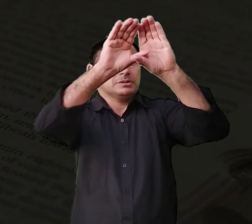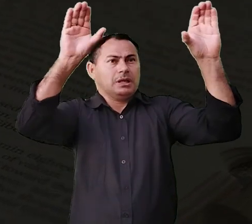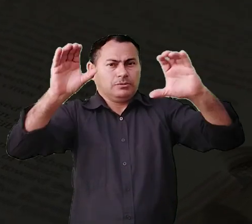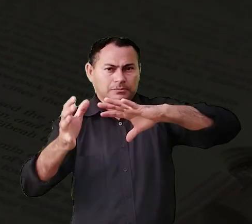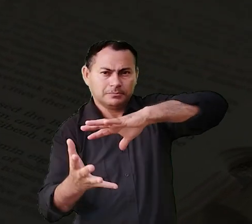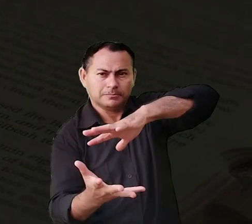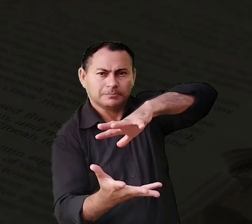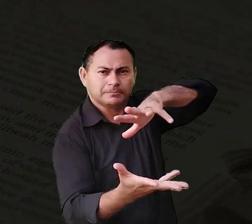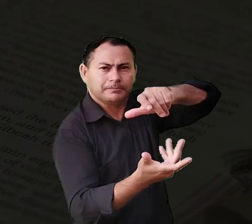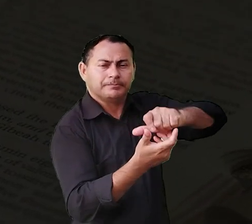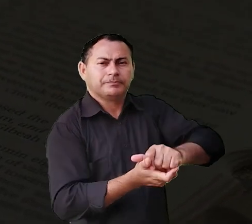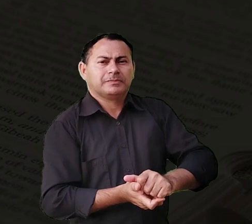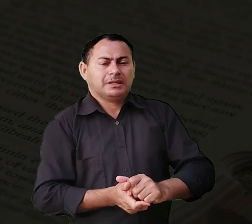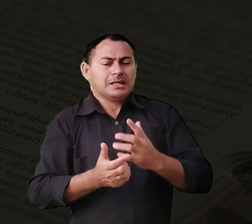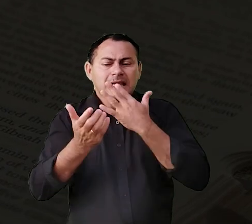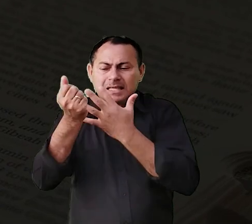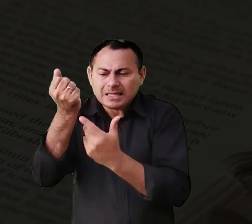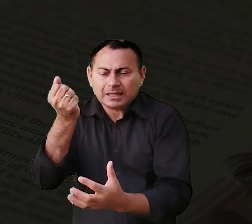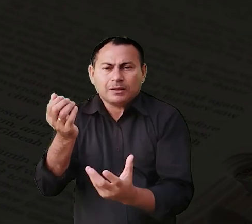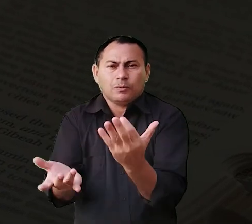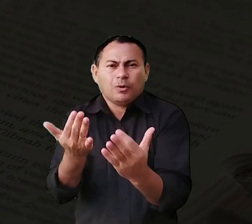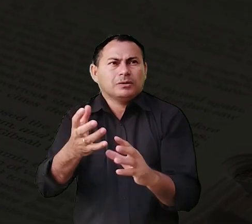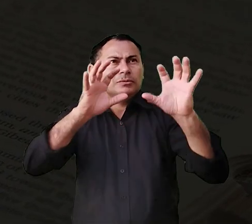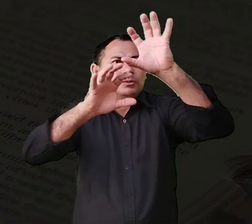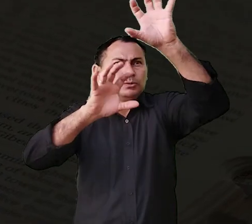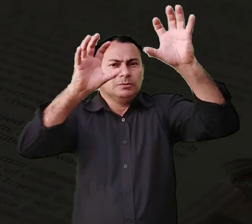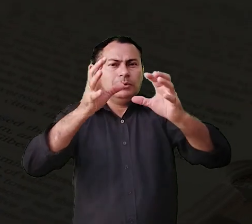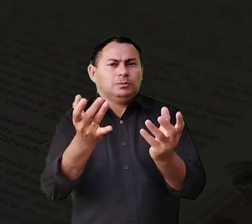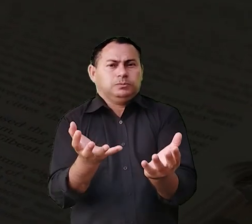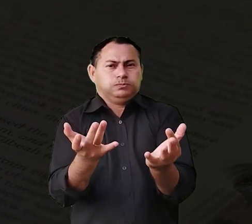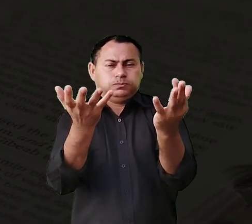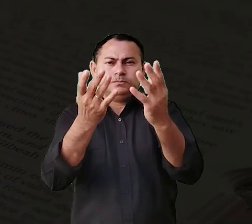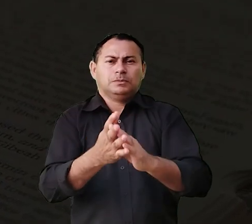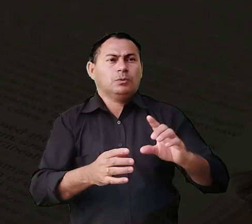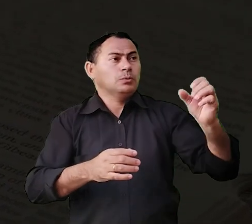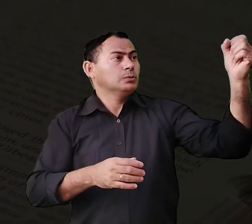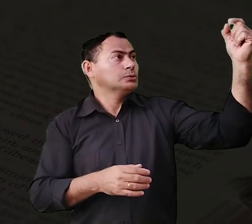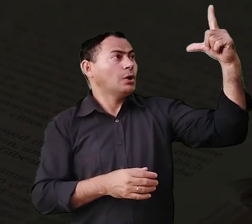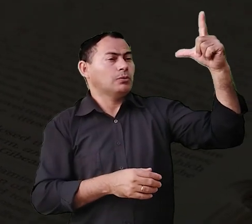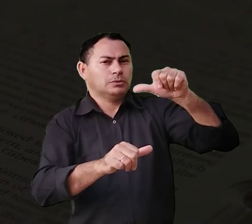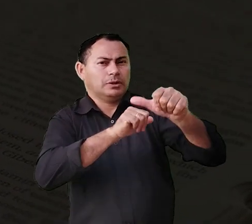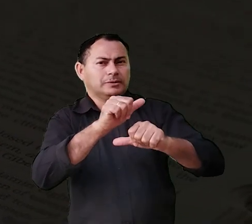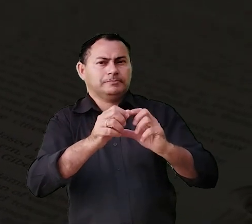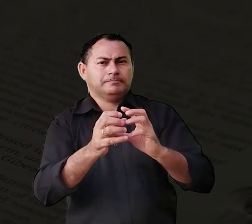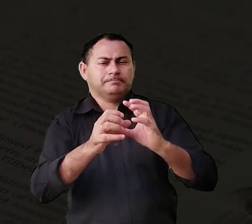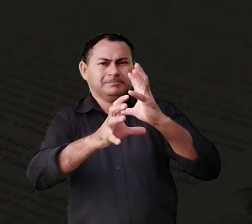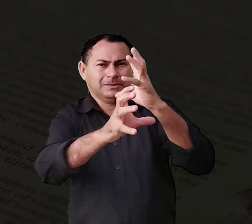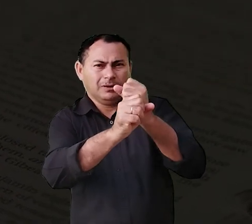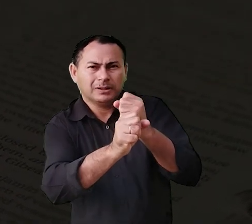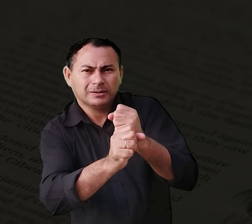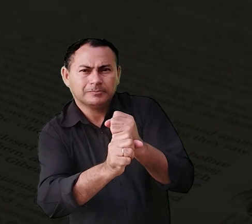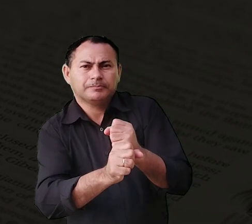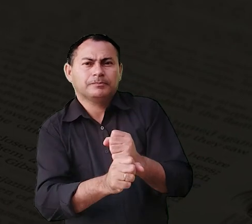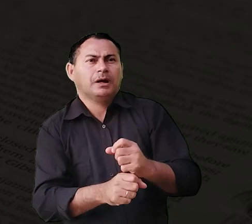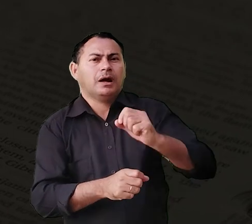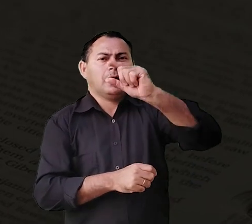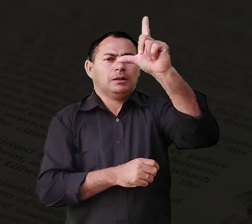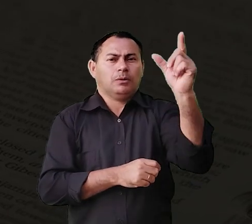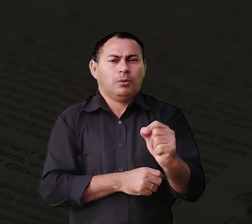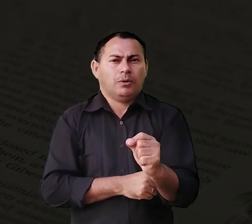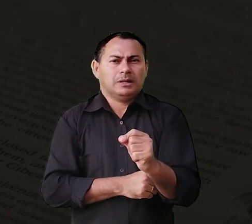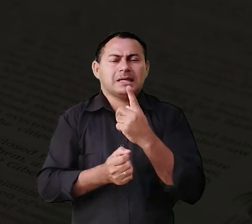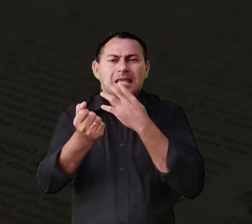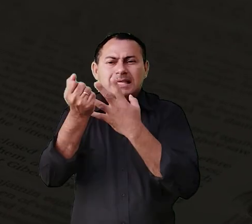maravilhas no céu e na terra, sangue, fogo e nuvens de fumaça. O sol se tornará em trevas e